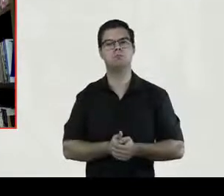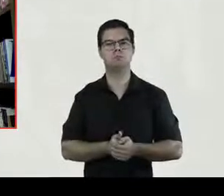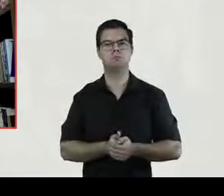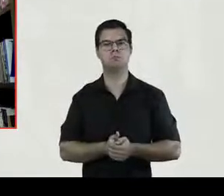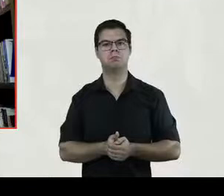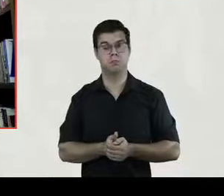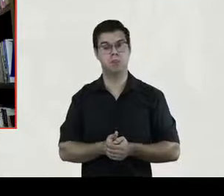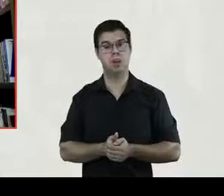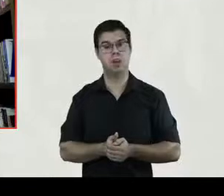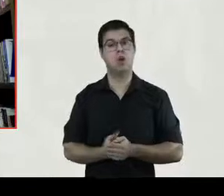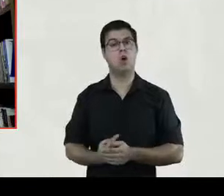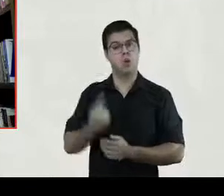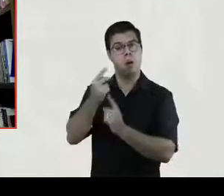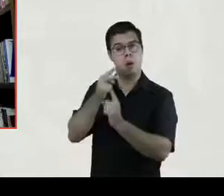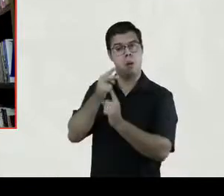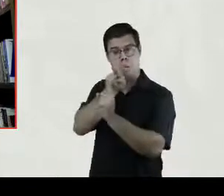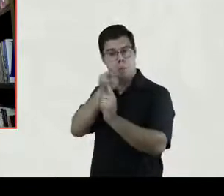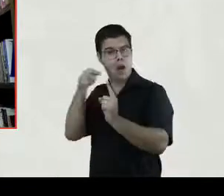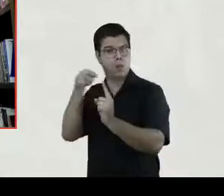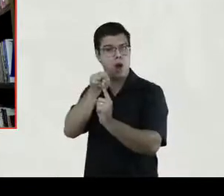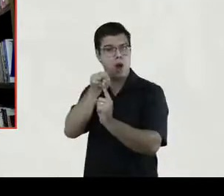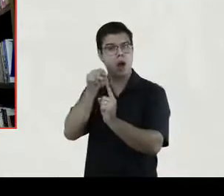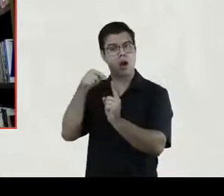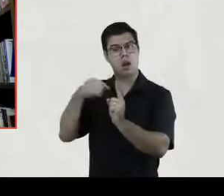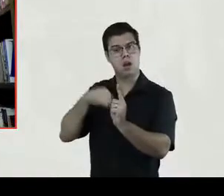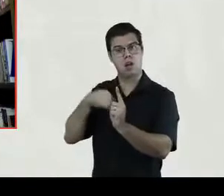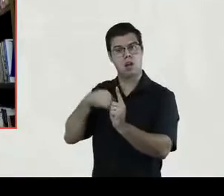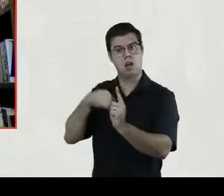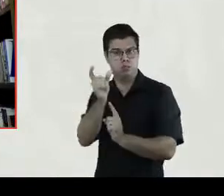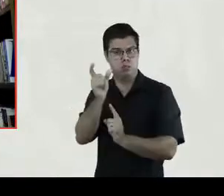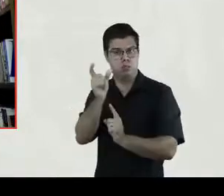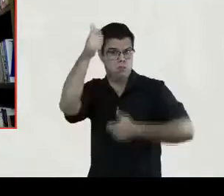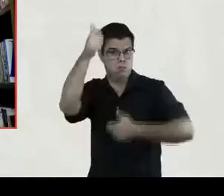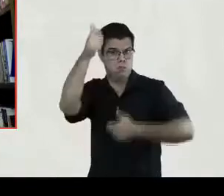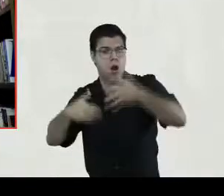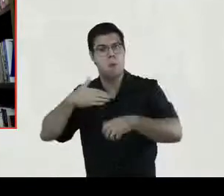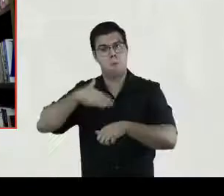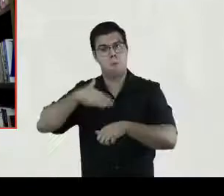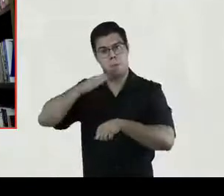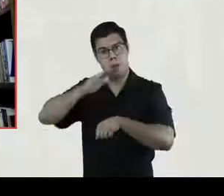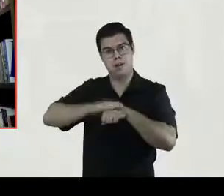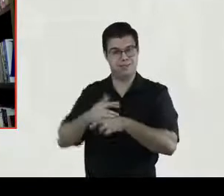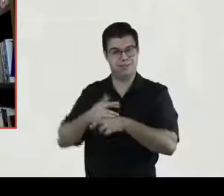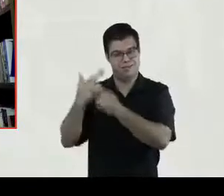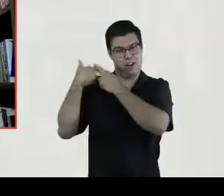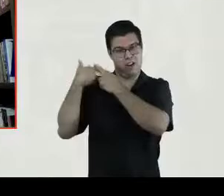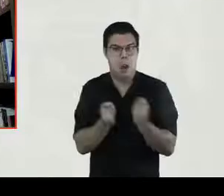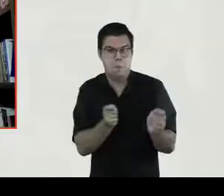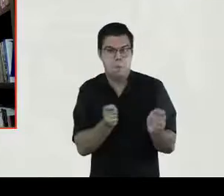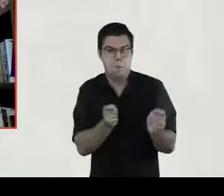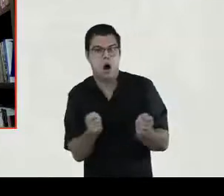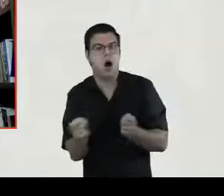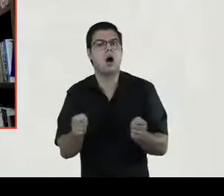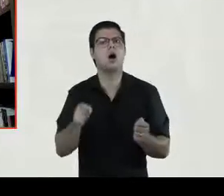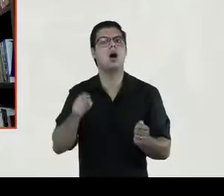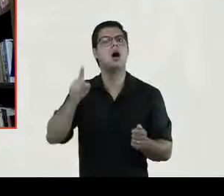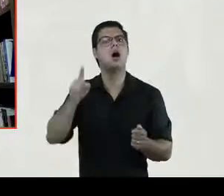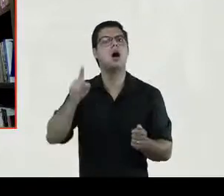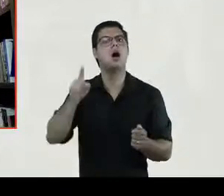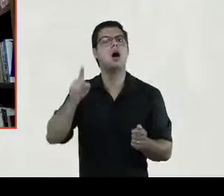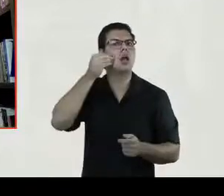uma das perspectivas que eu vou lançar a mão aqui, né, nessa minha função de debatedor, é justamente de